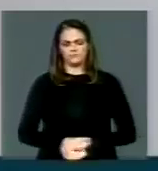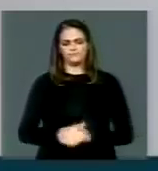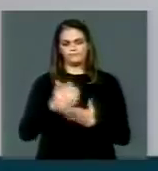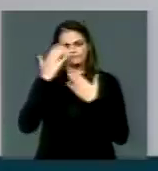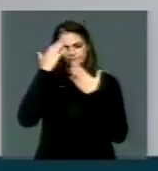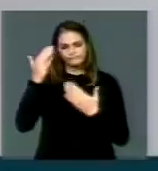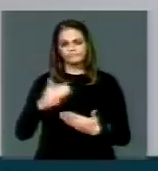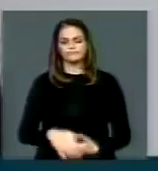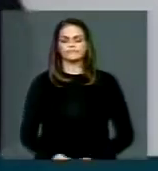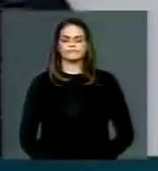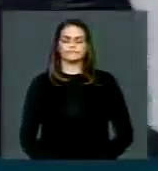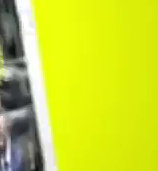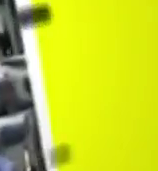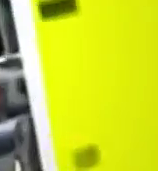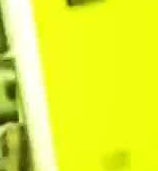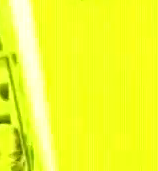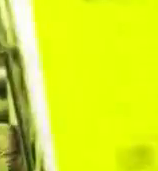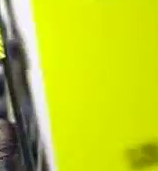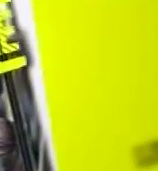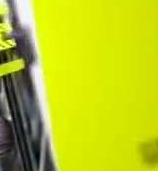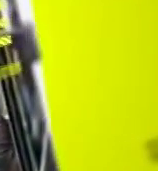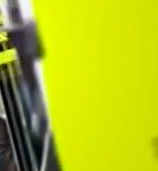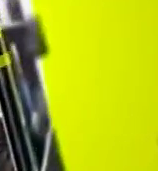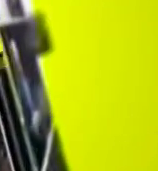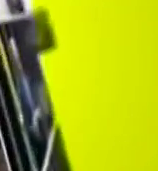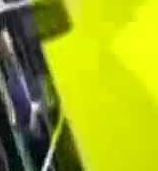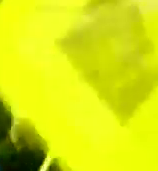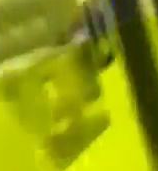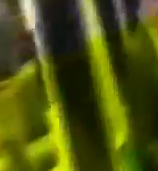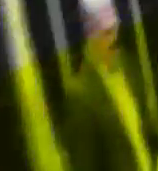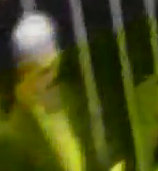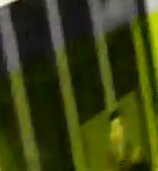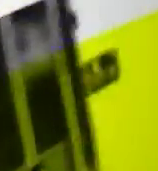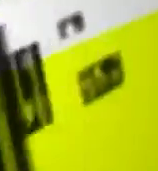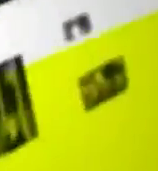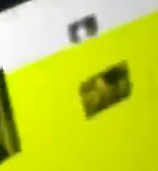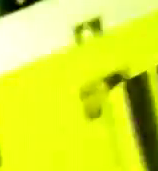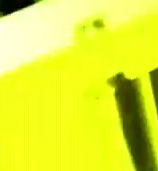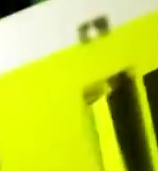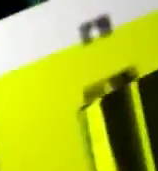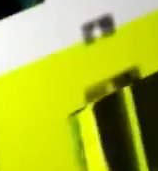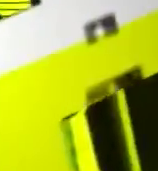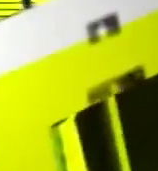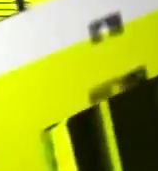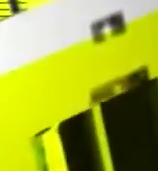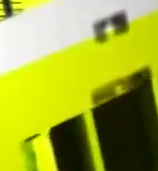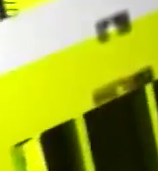obrigado, presidente. A presidência... Que não que sejam menos importantes.